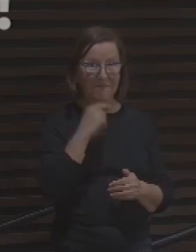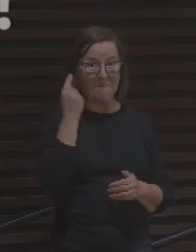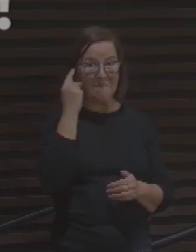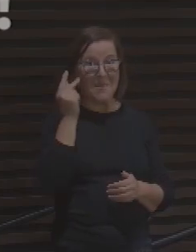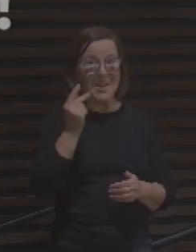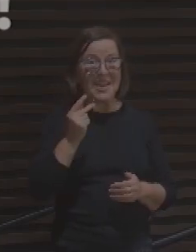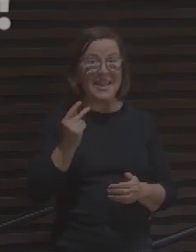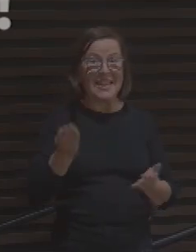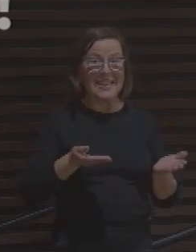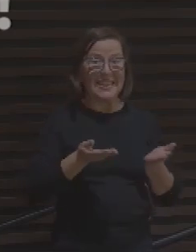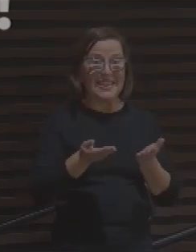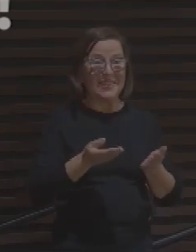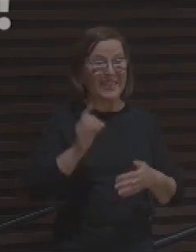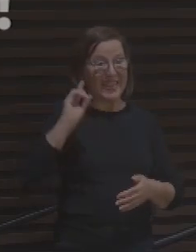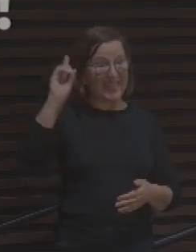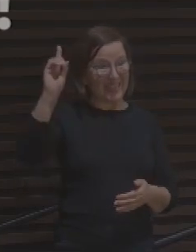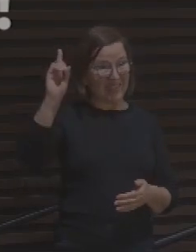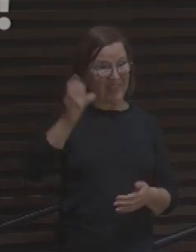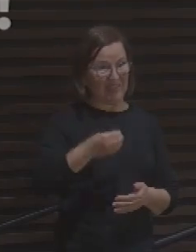ao Deus vivo.